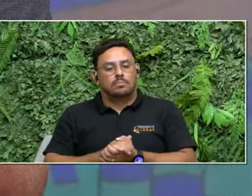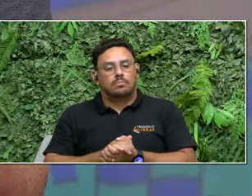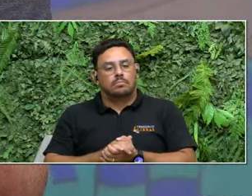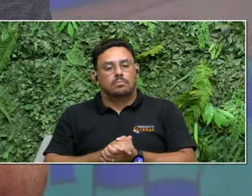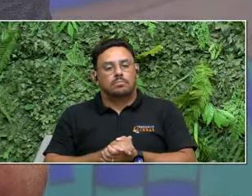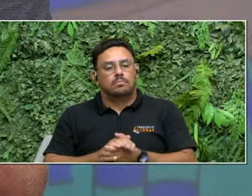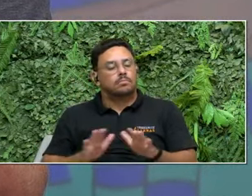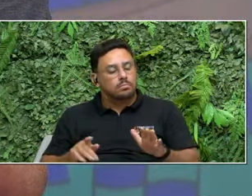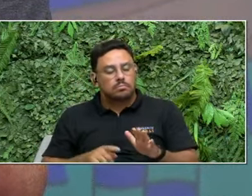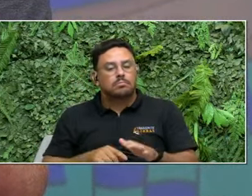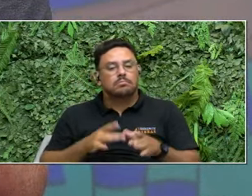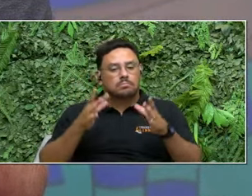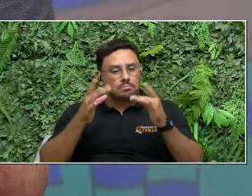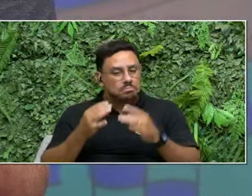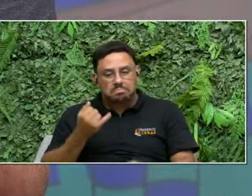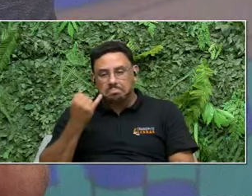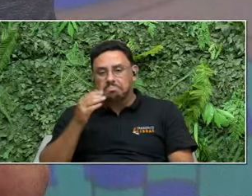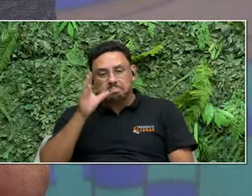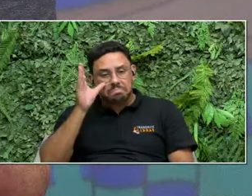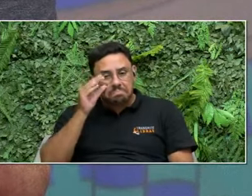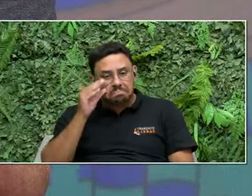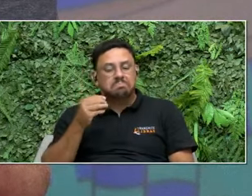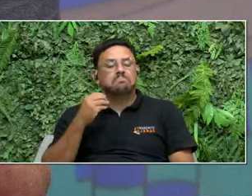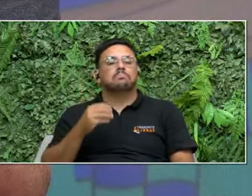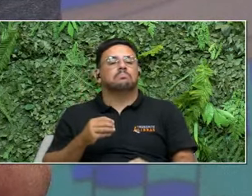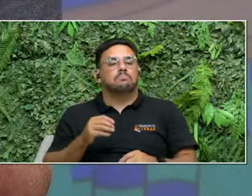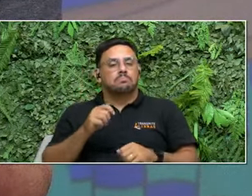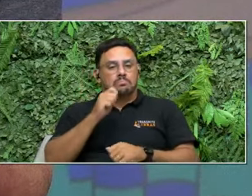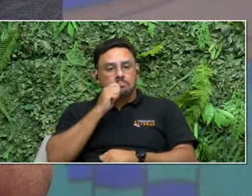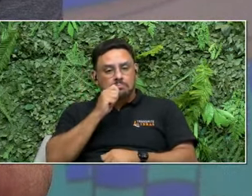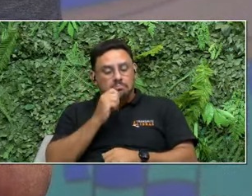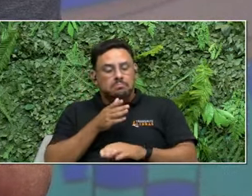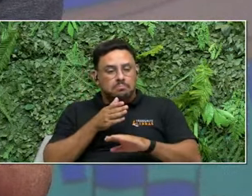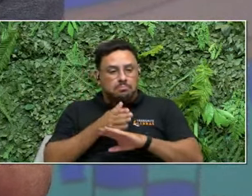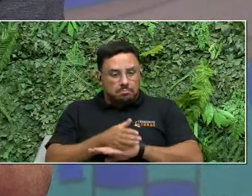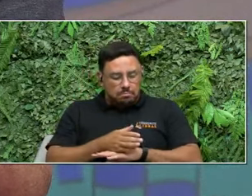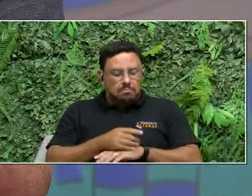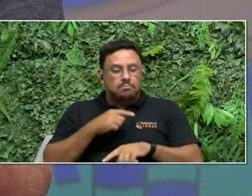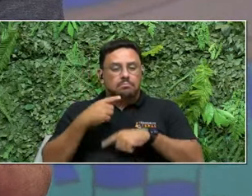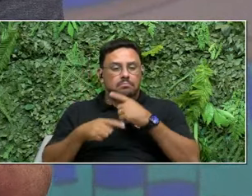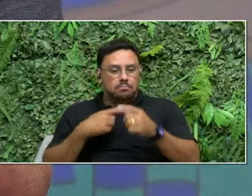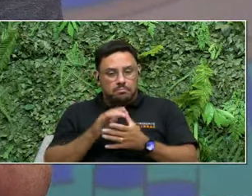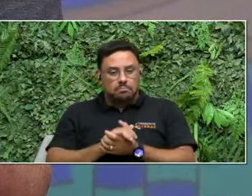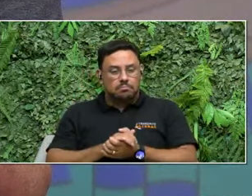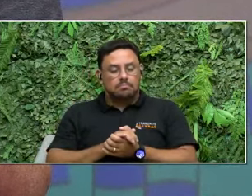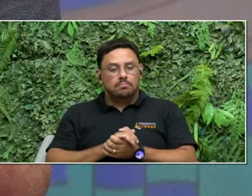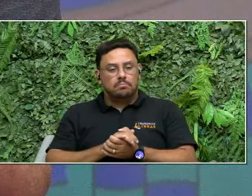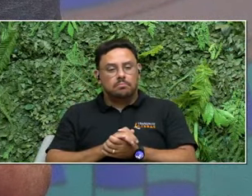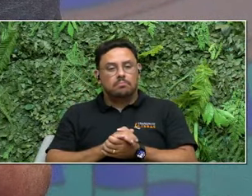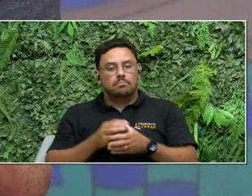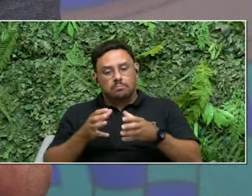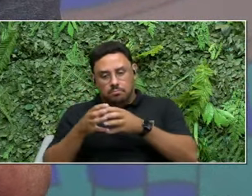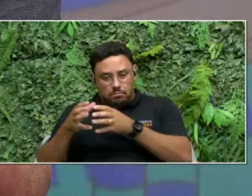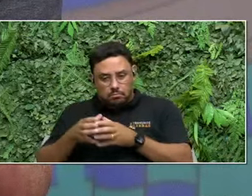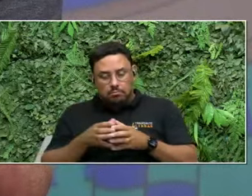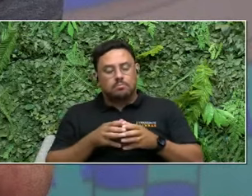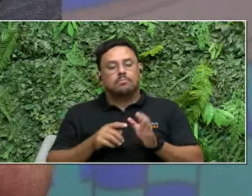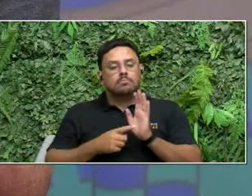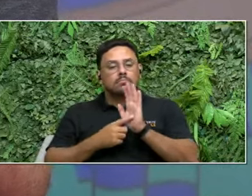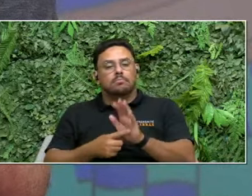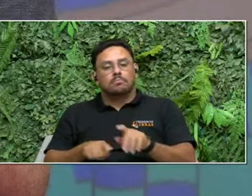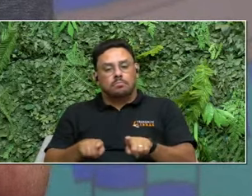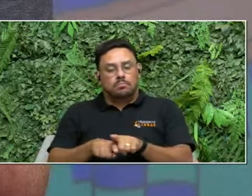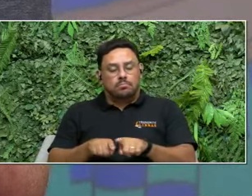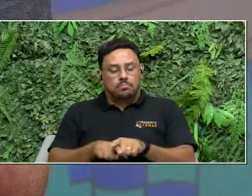é é um detalhe Curioso o árbitro tá ali colocado para entrar em campo daqui a pouco junto com as equipes e ele traz